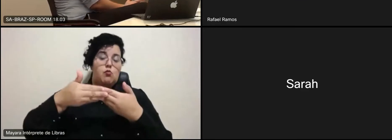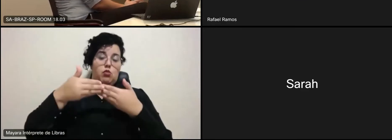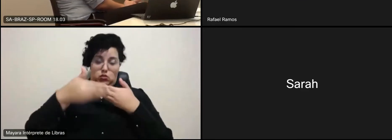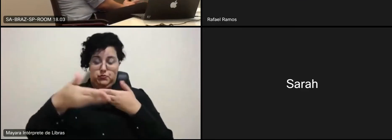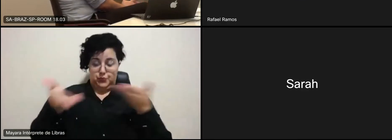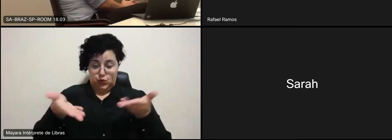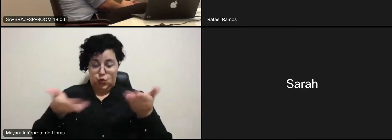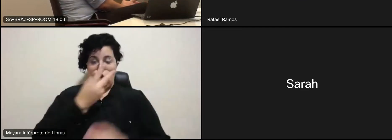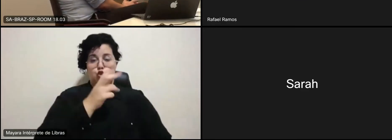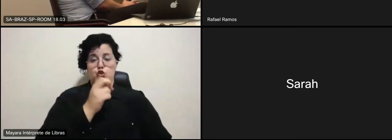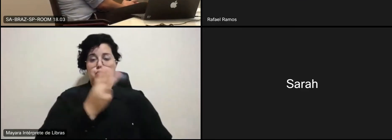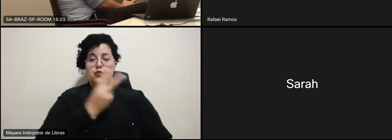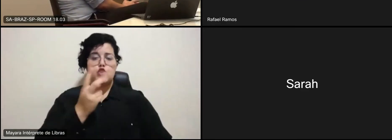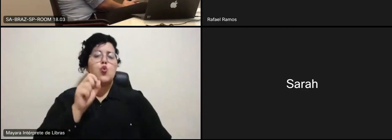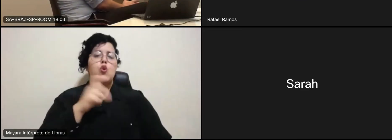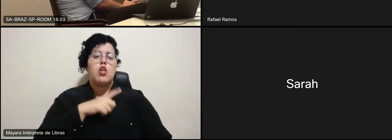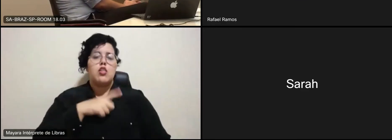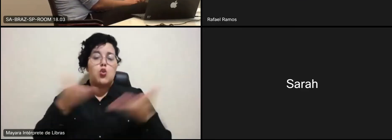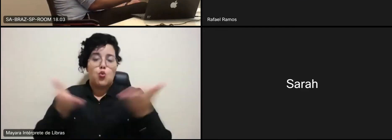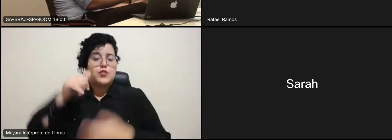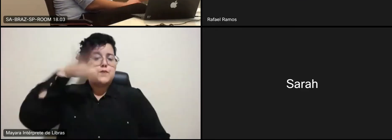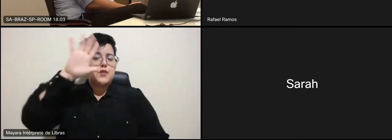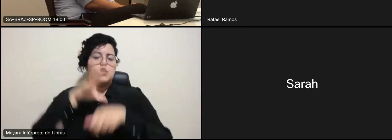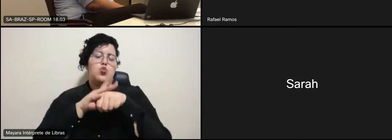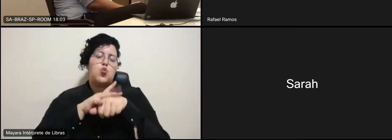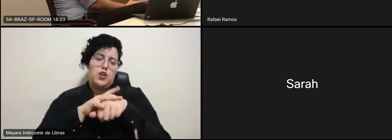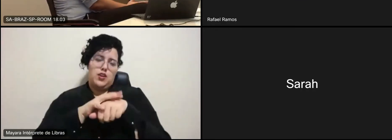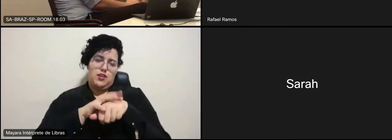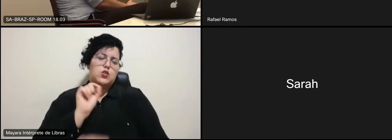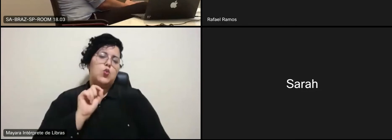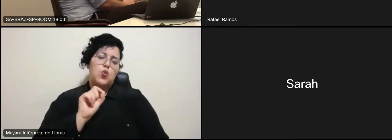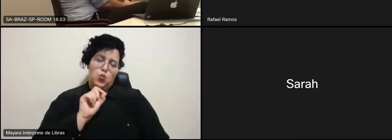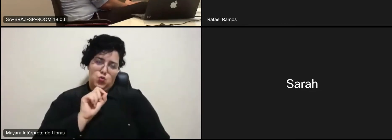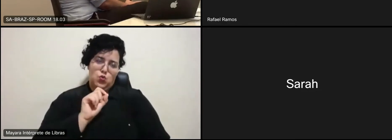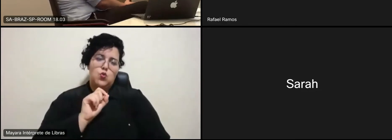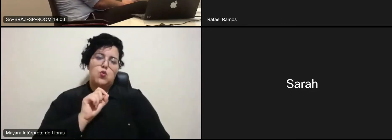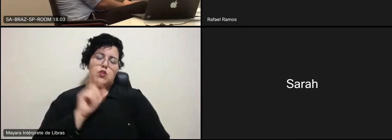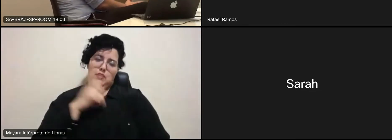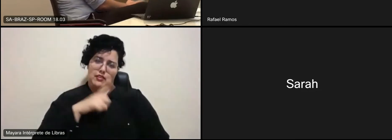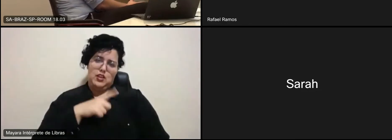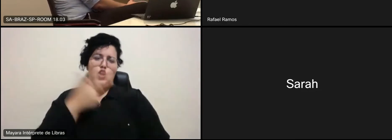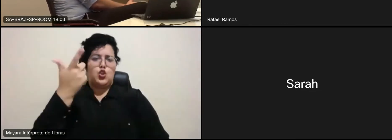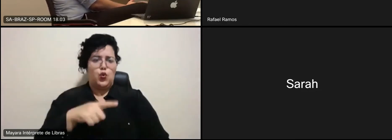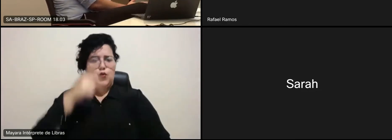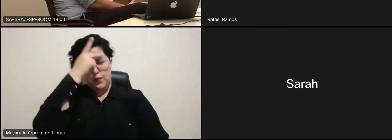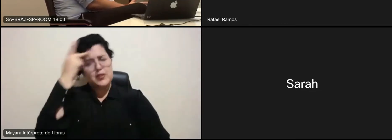que é a doença que está em alta hoje? A monkeypox. Estão associando de novo com a